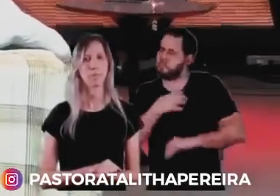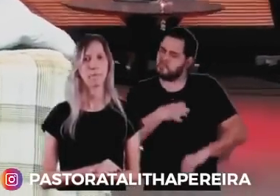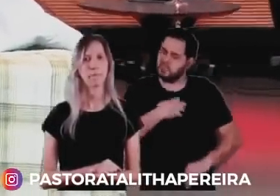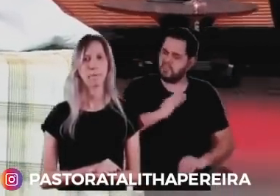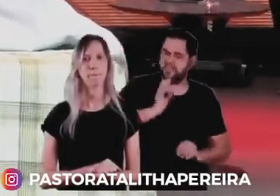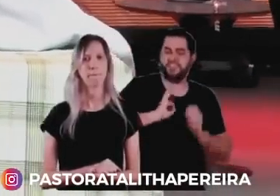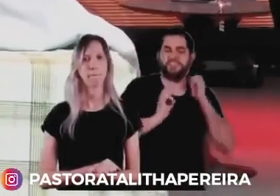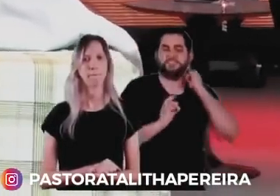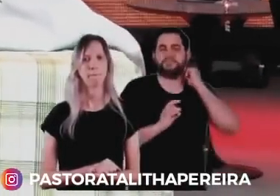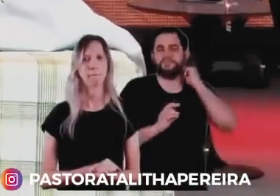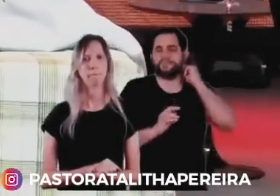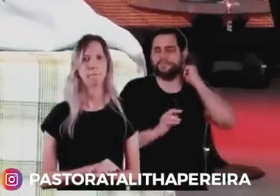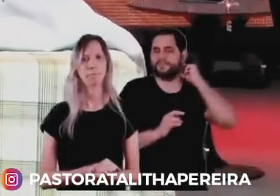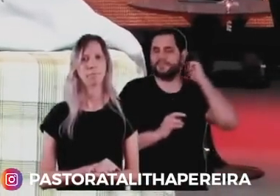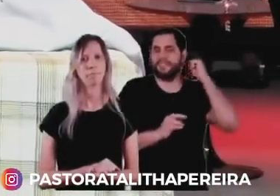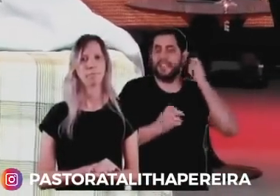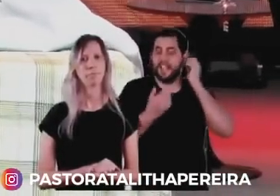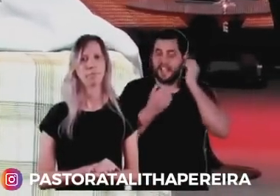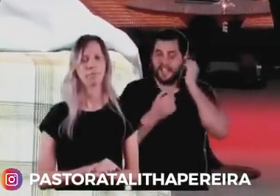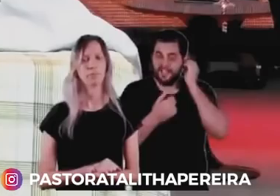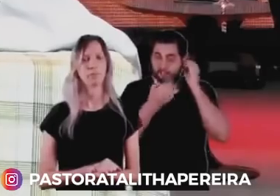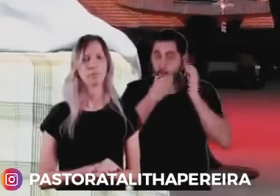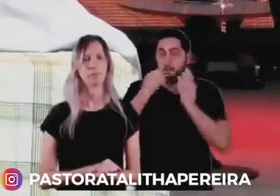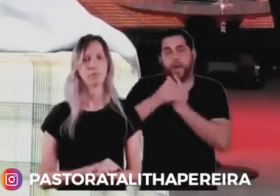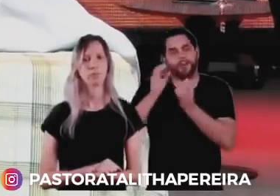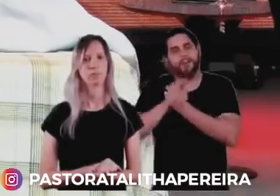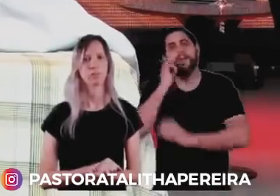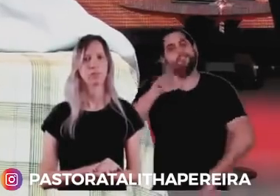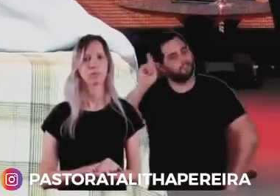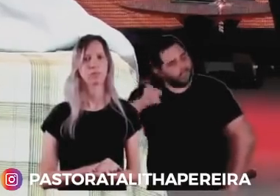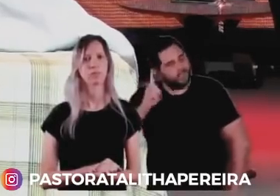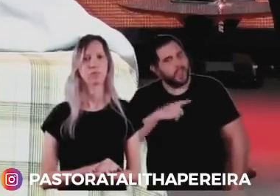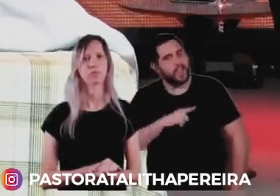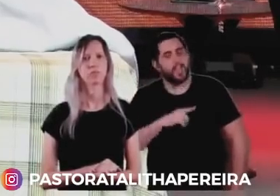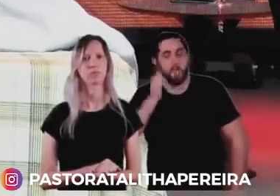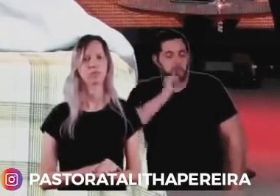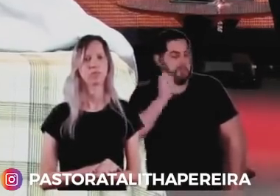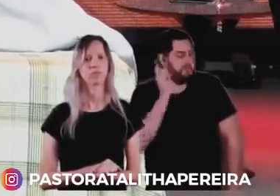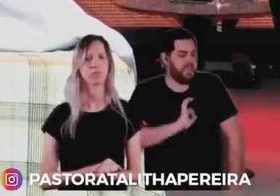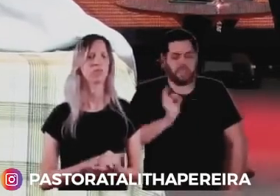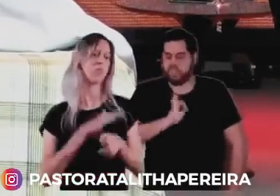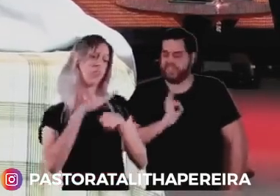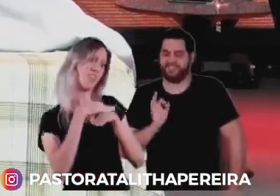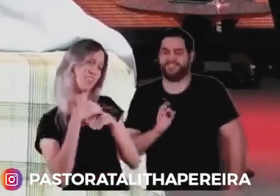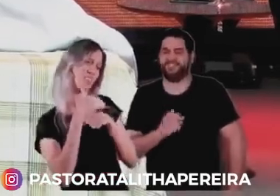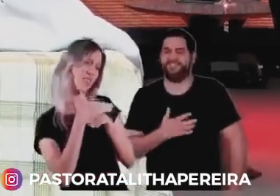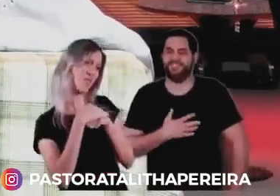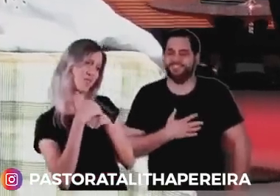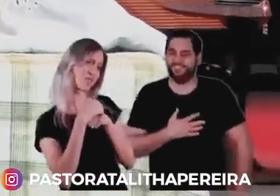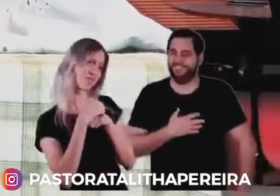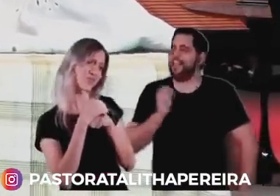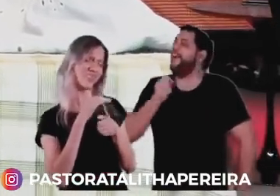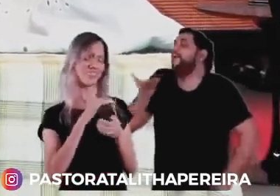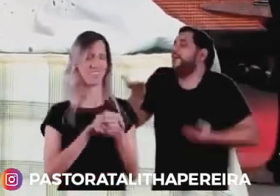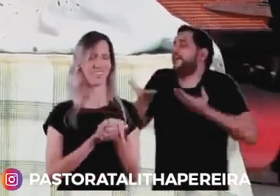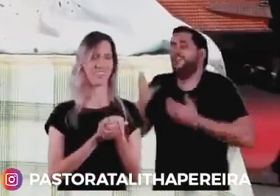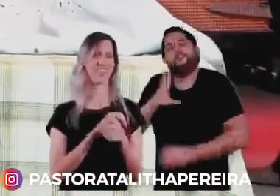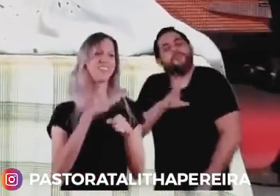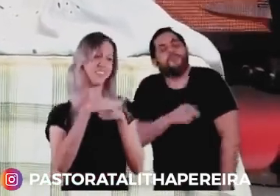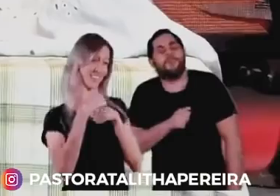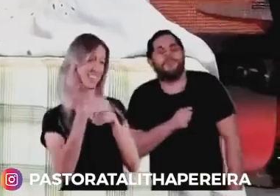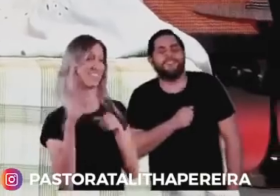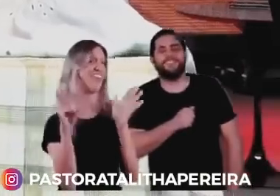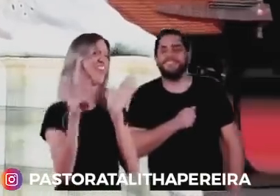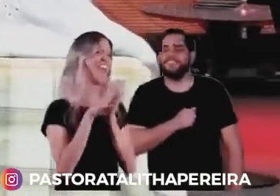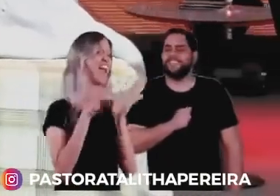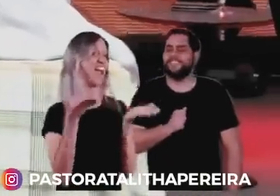rancor. Aí o esposo dizia, você guarda. Não guardo rancor, não guardo rancor. Agora, meu amor, venha-se embora